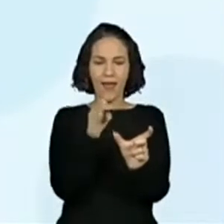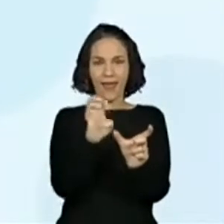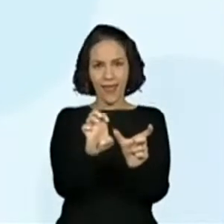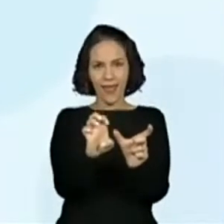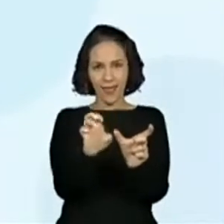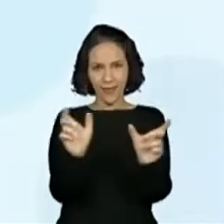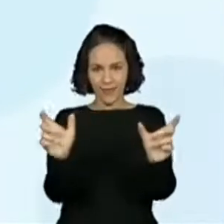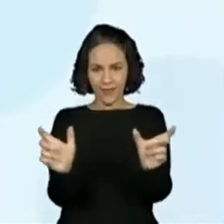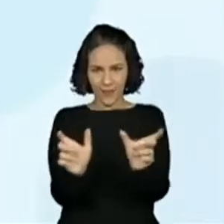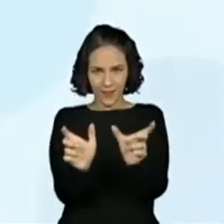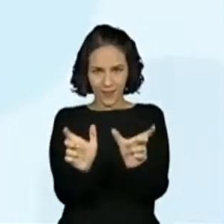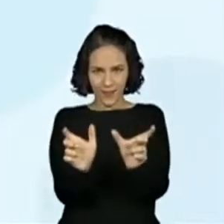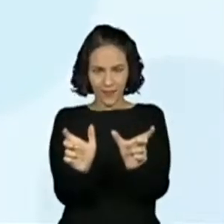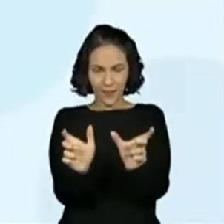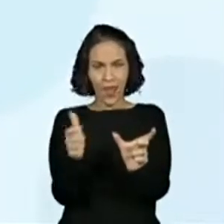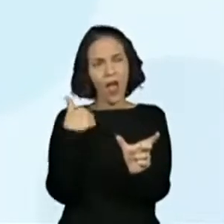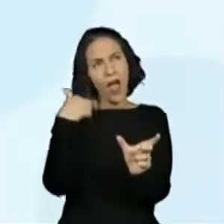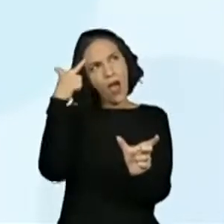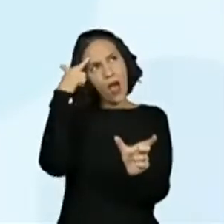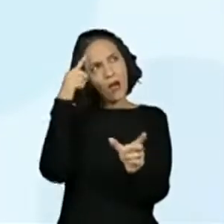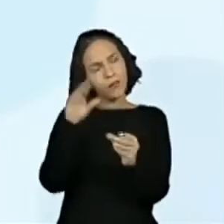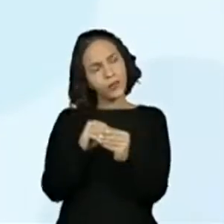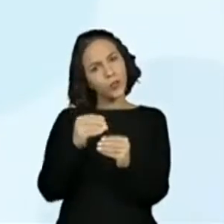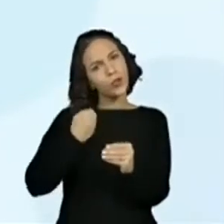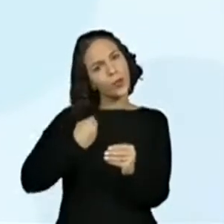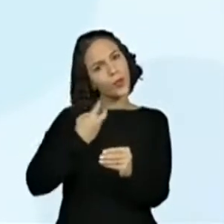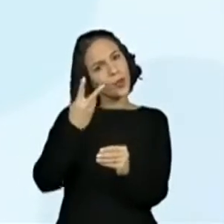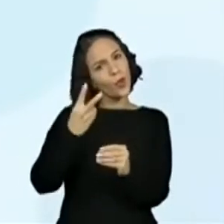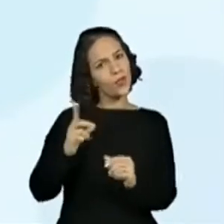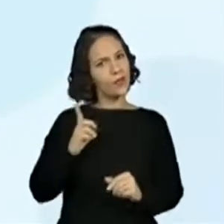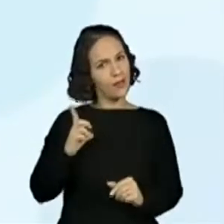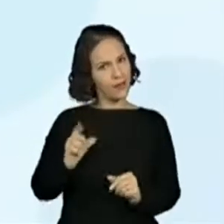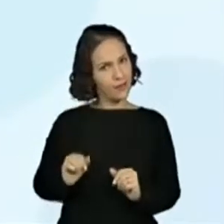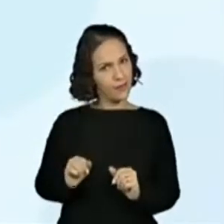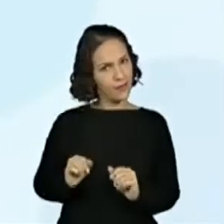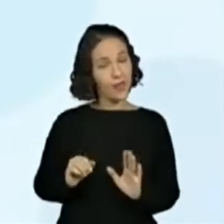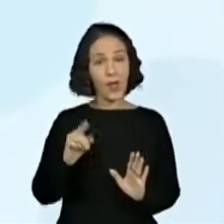Então, vamos tentar fazer a leitura juntos? Esse é fácil. Sim. Olha só.